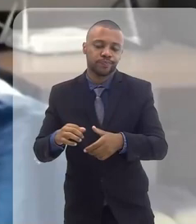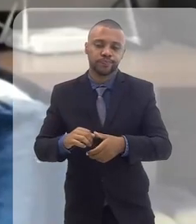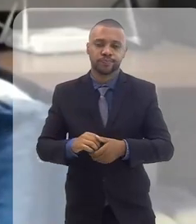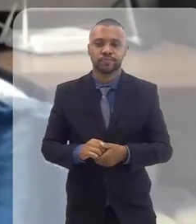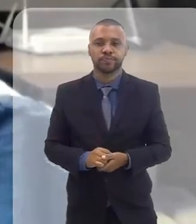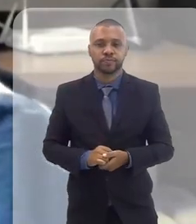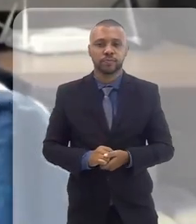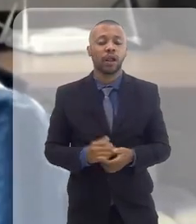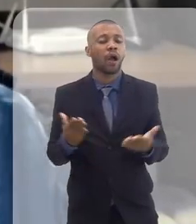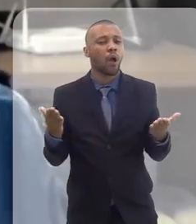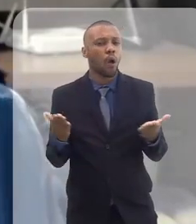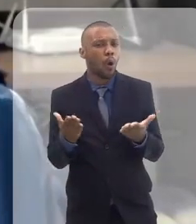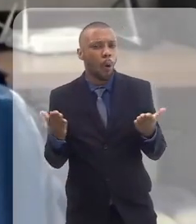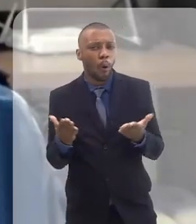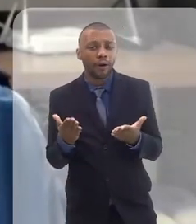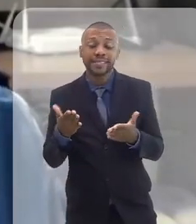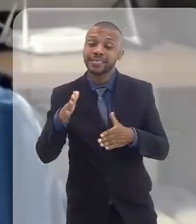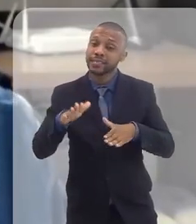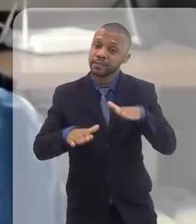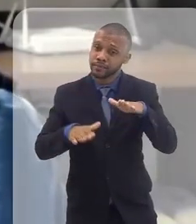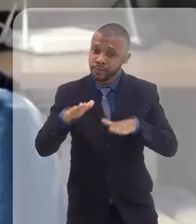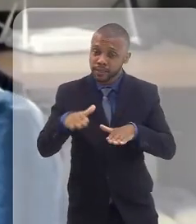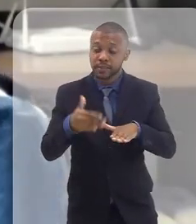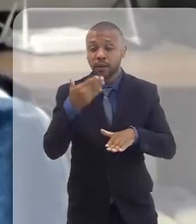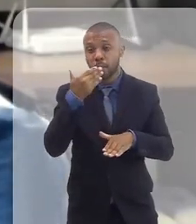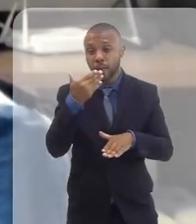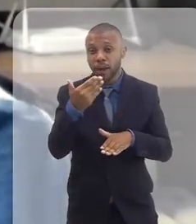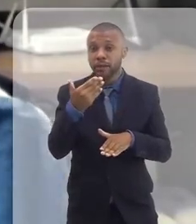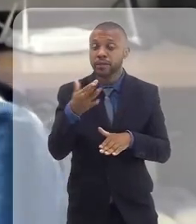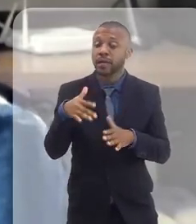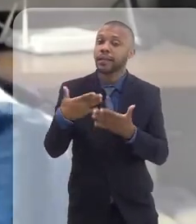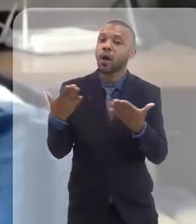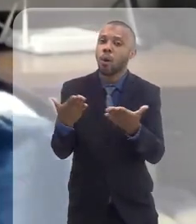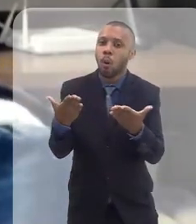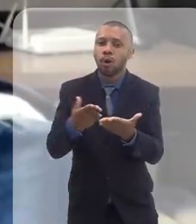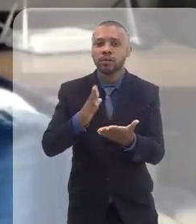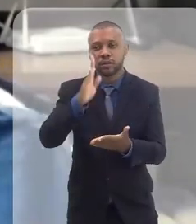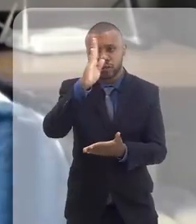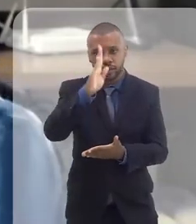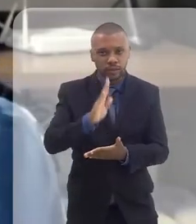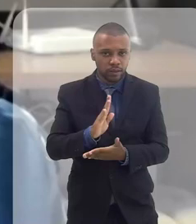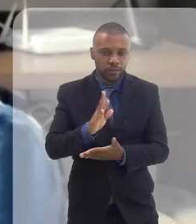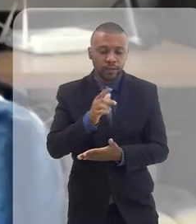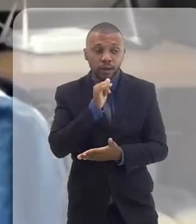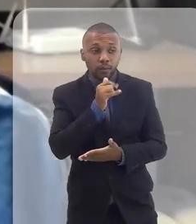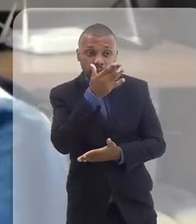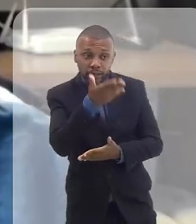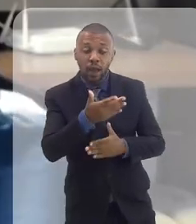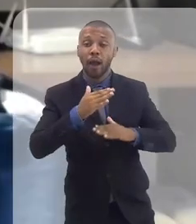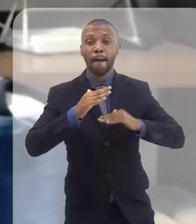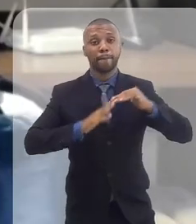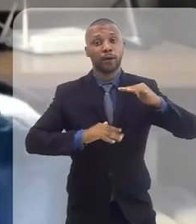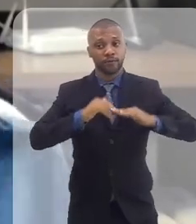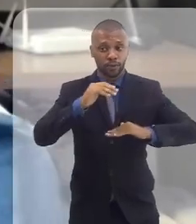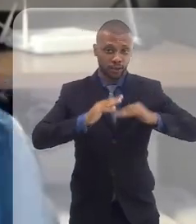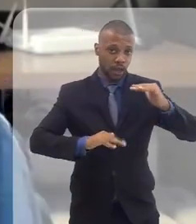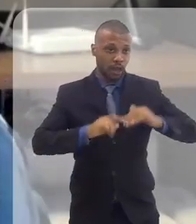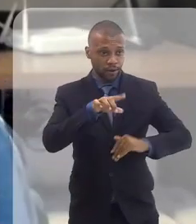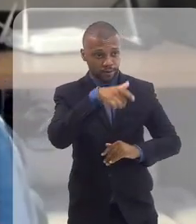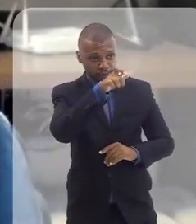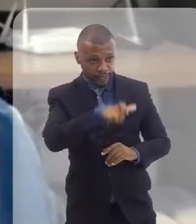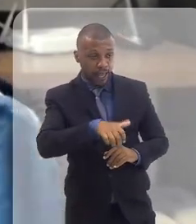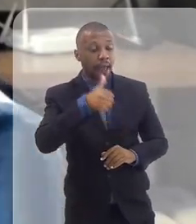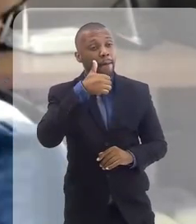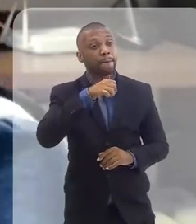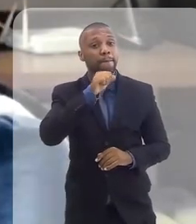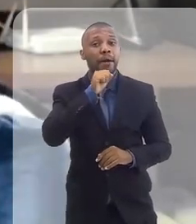é que tem... O que hoje, muitas vezes, se pede ainda no Brasil é você. Você é uma